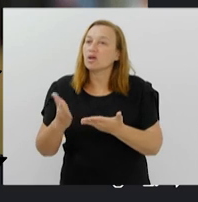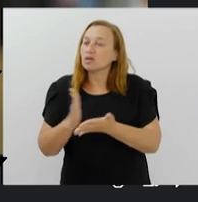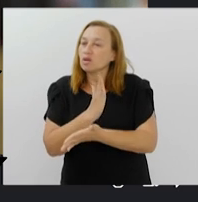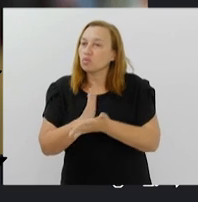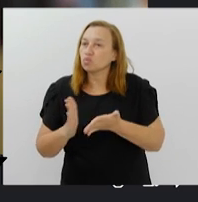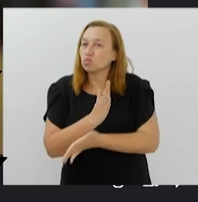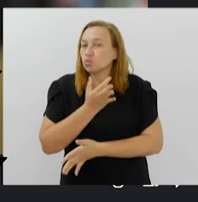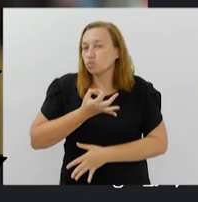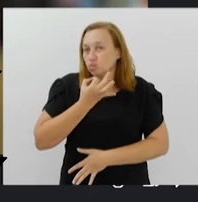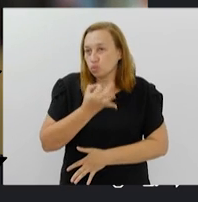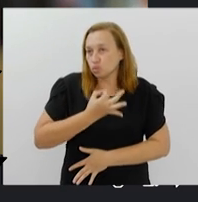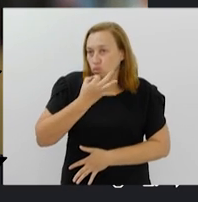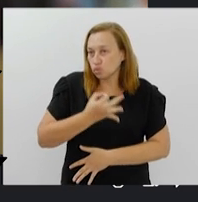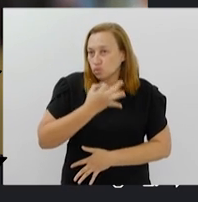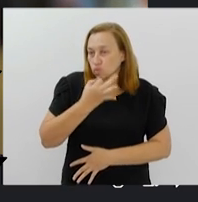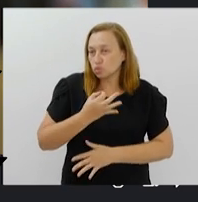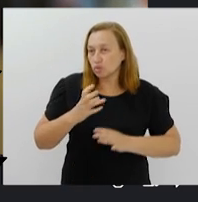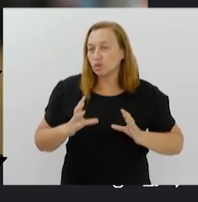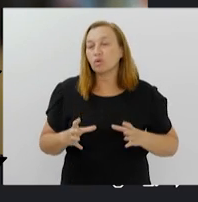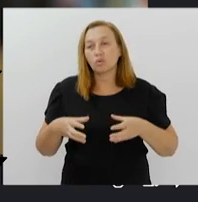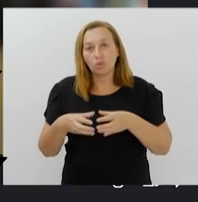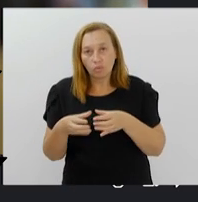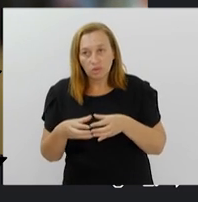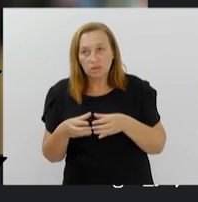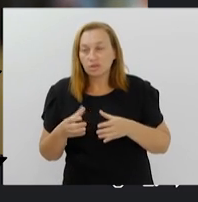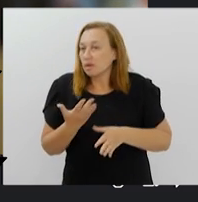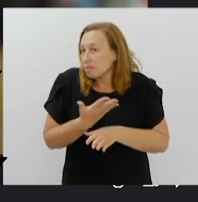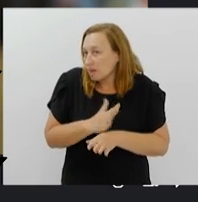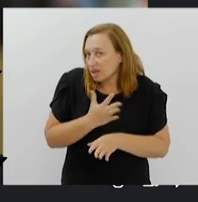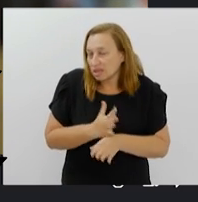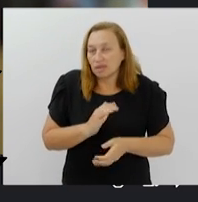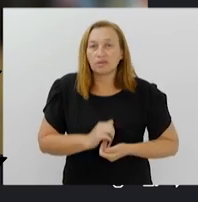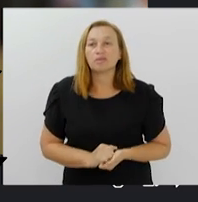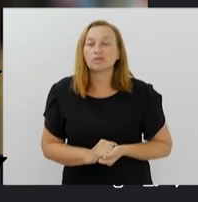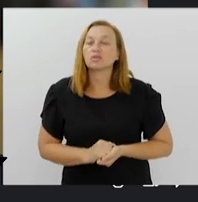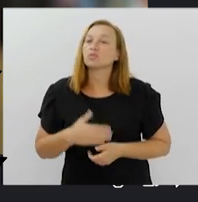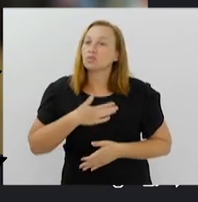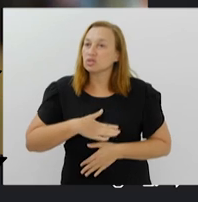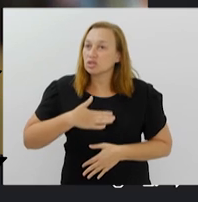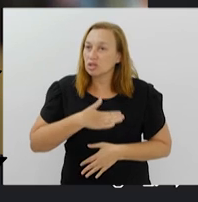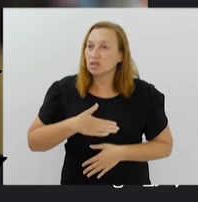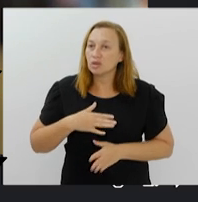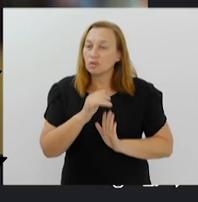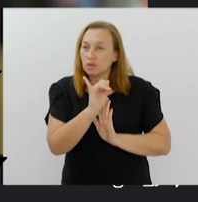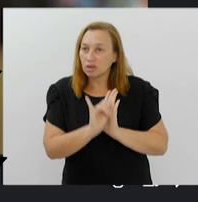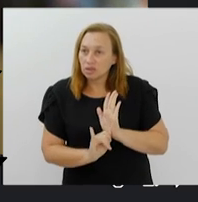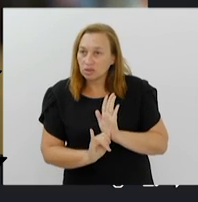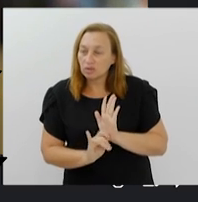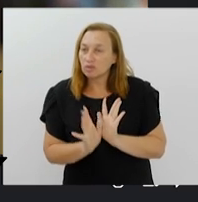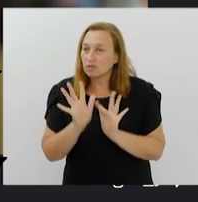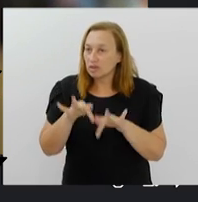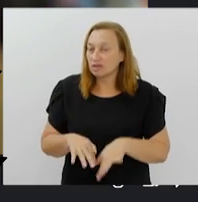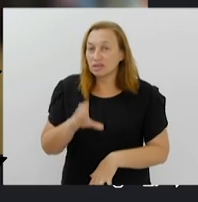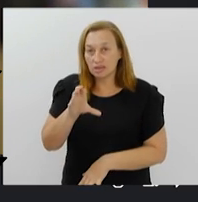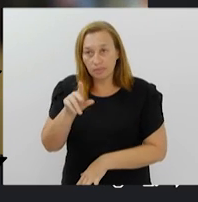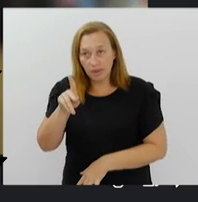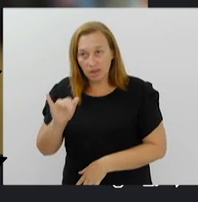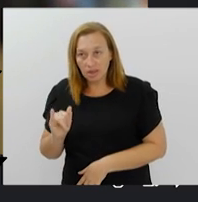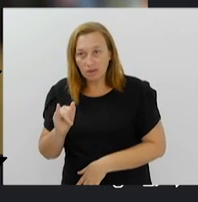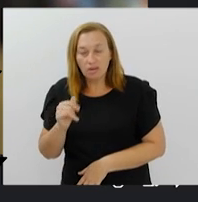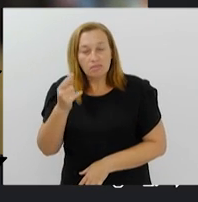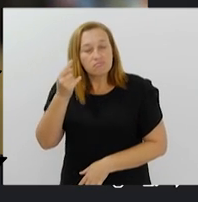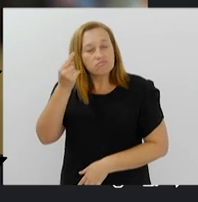sugestões para esta comissão sugestões práticas né Nós gostaríamos que o relatório final dessa CPI